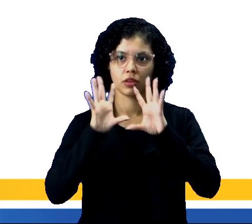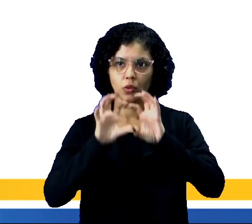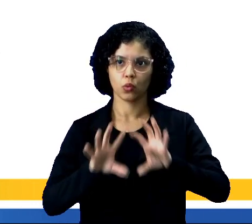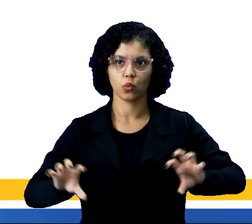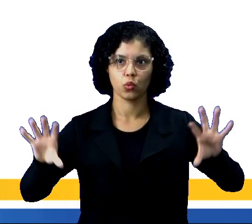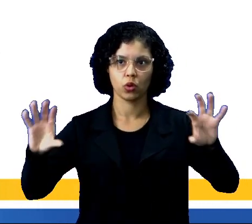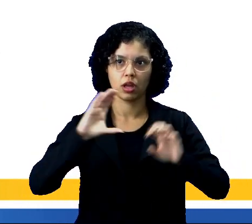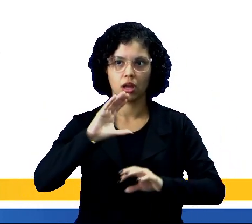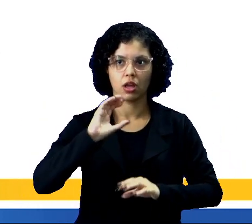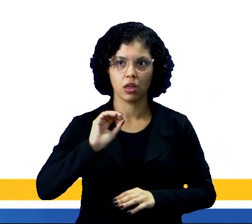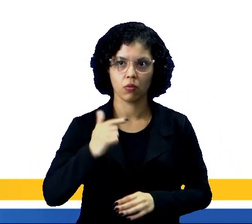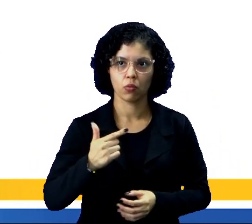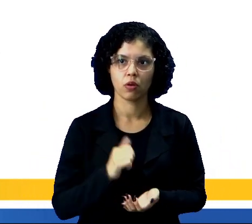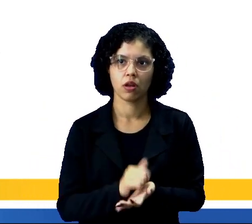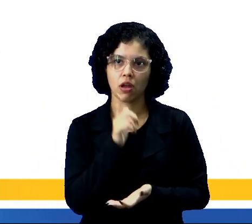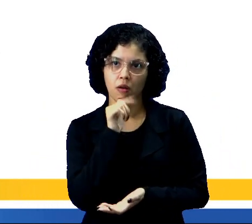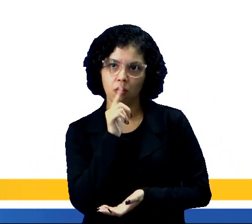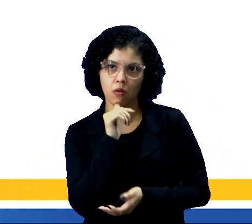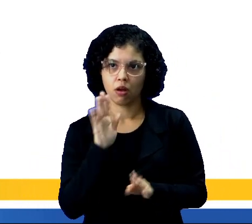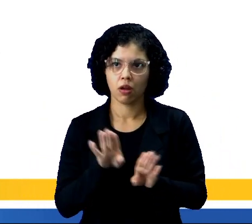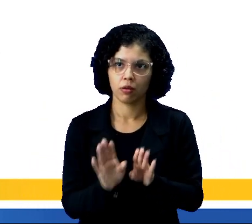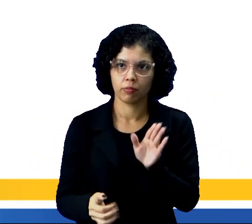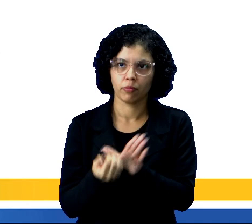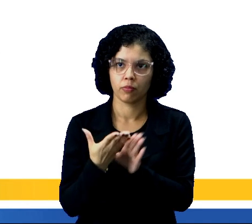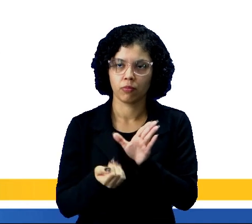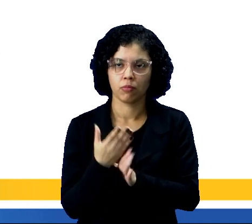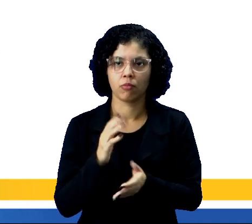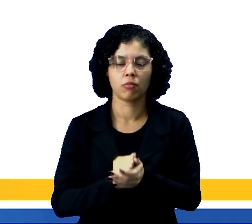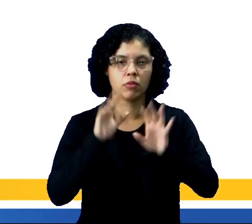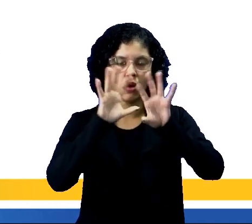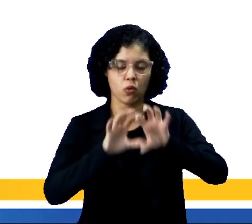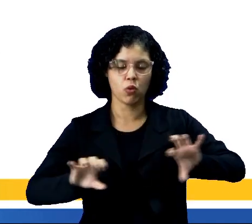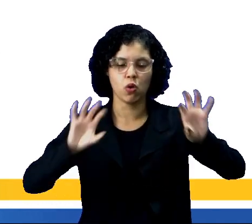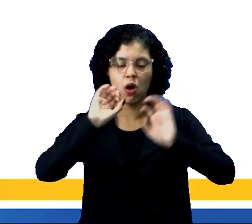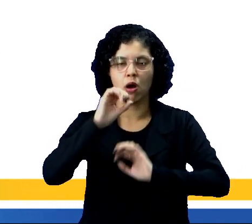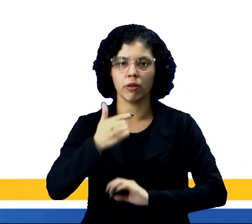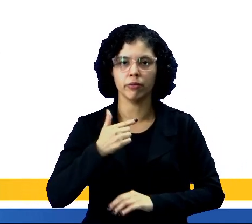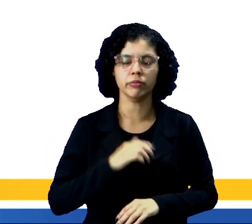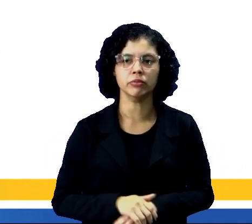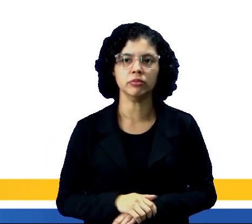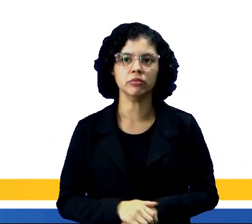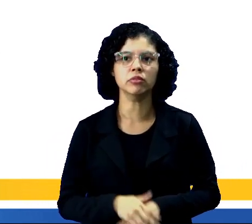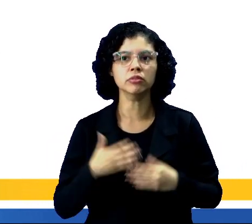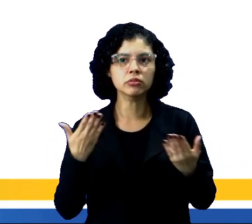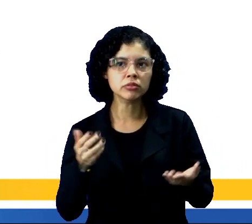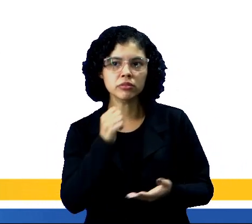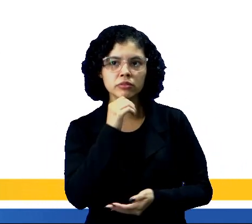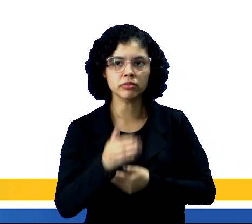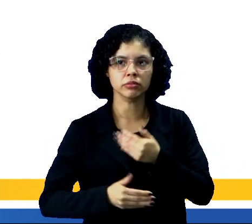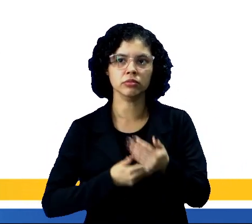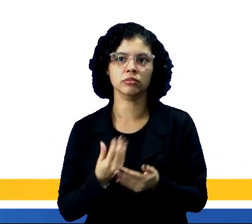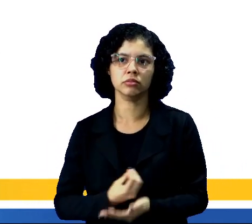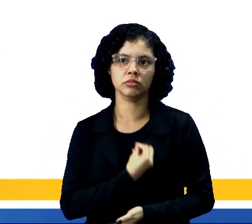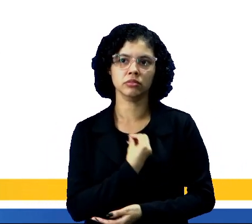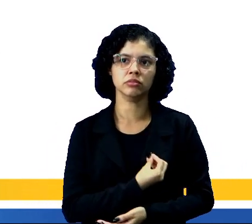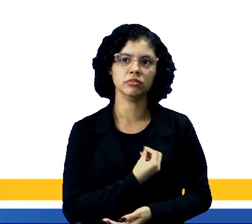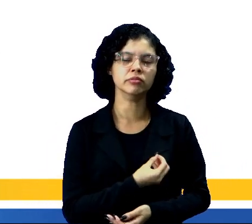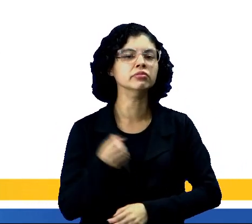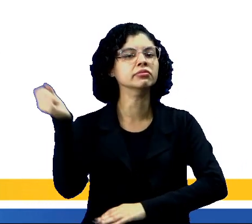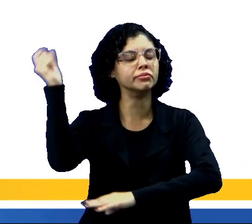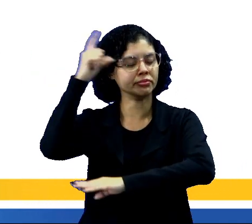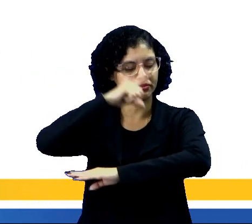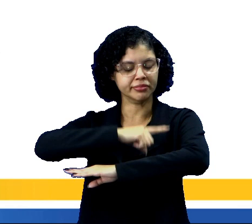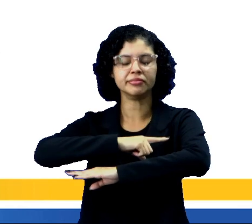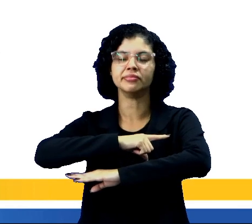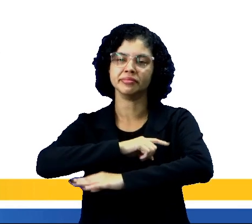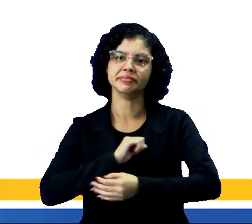gás carbônico e a água, produzindo glicídios e gás oxigênio. Esse processo ocorre na presença de energia